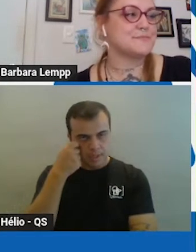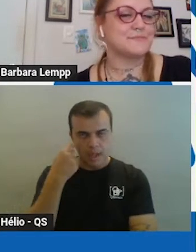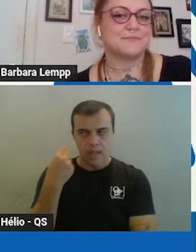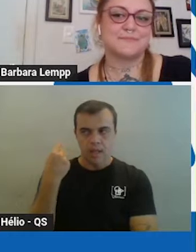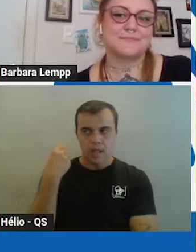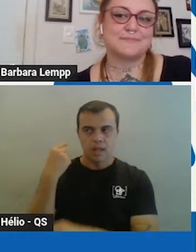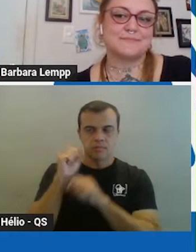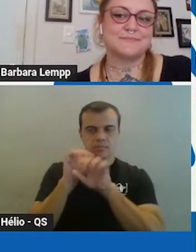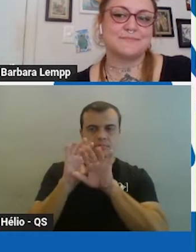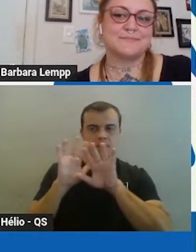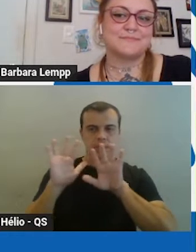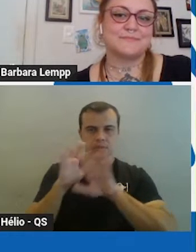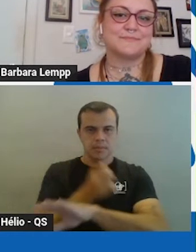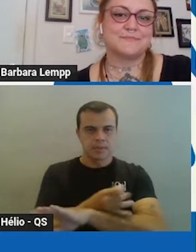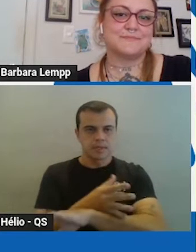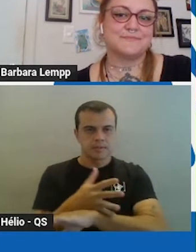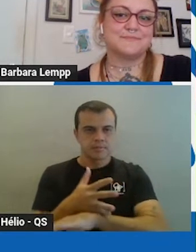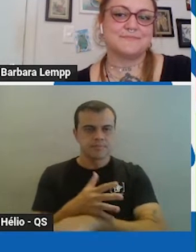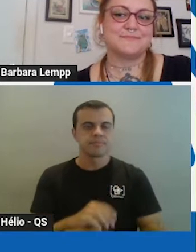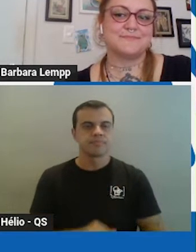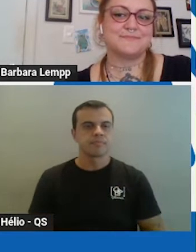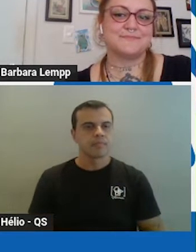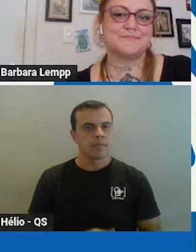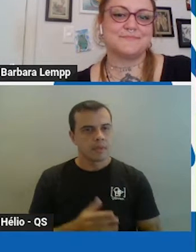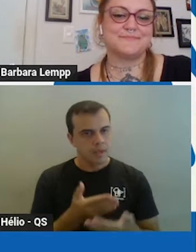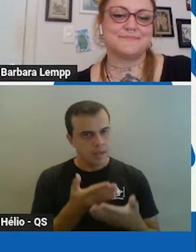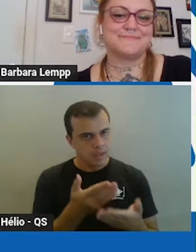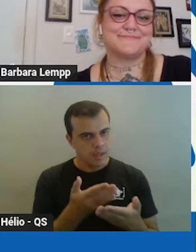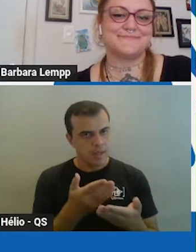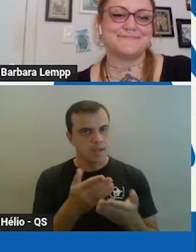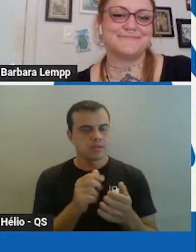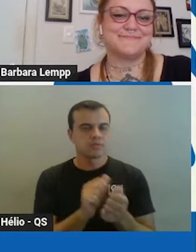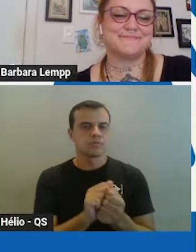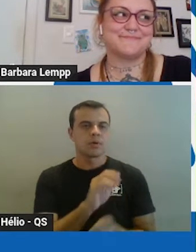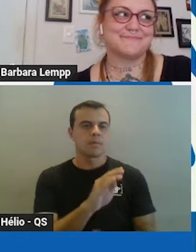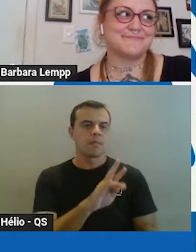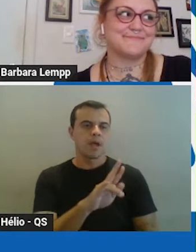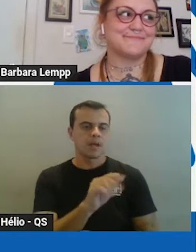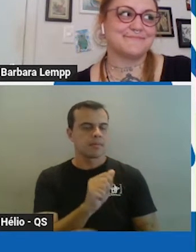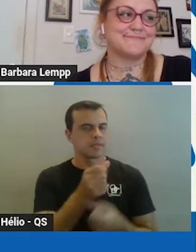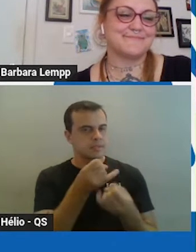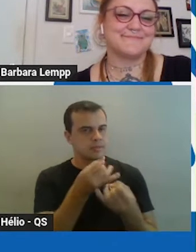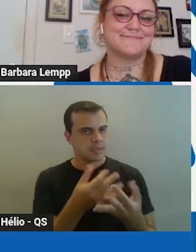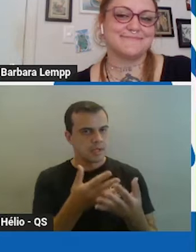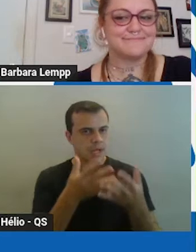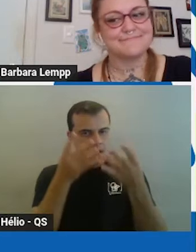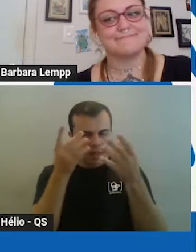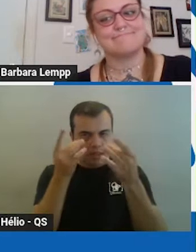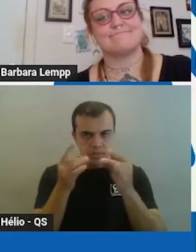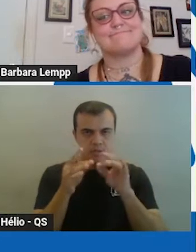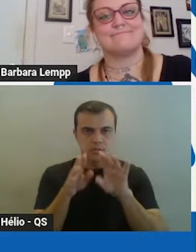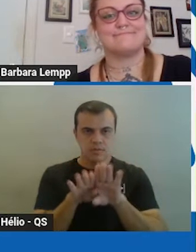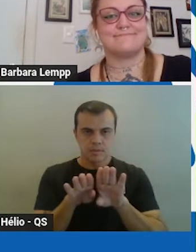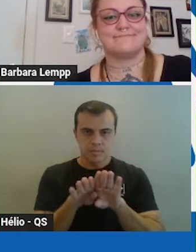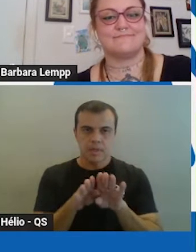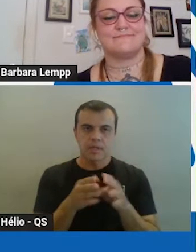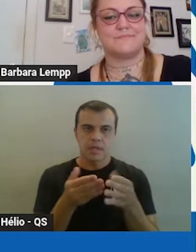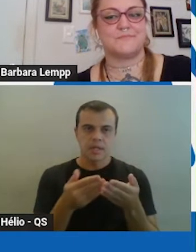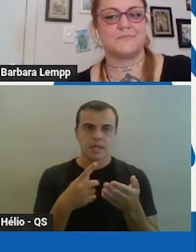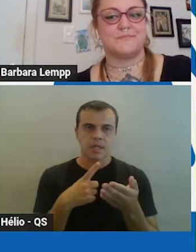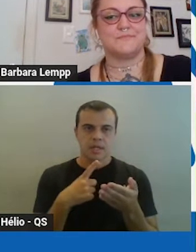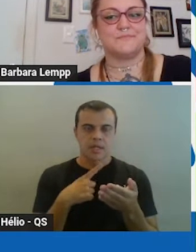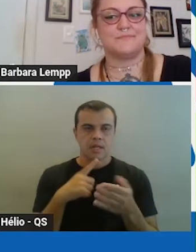atrás dele também uma parede branca. Vou deixar vocês com Bárbara, ela vai fazer sua autodescrição também, e ela